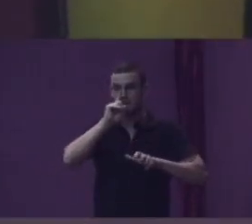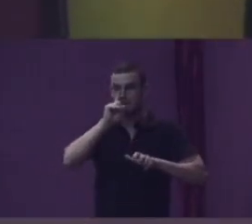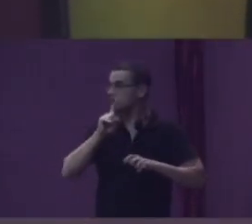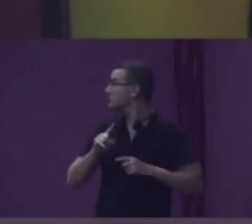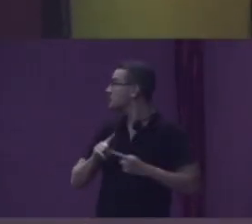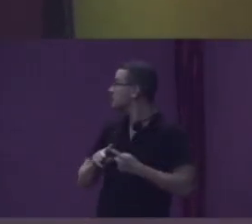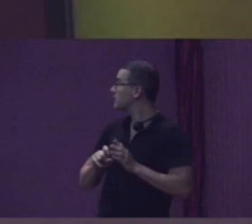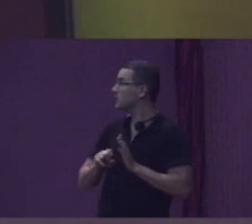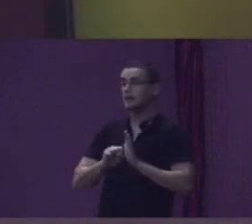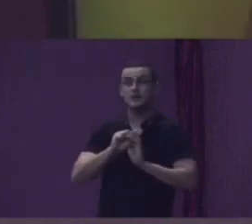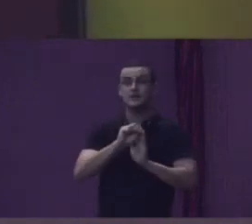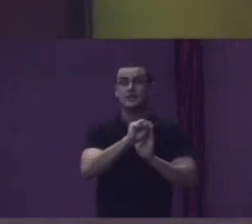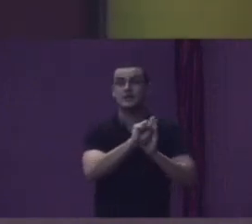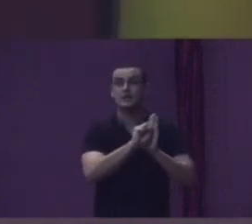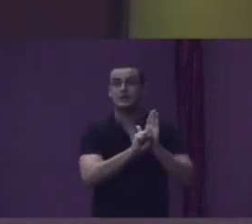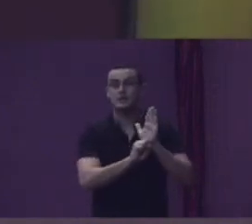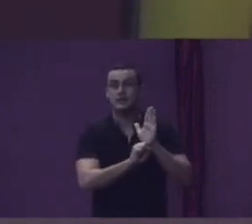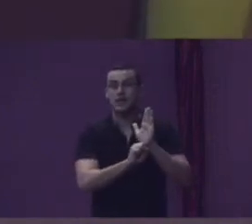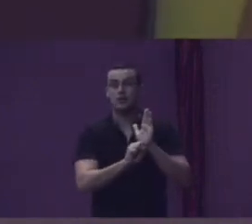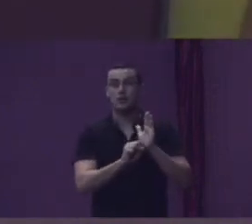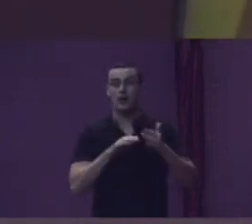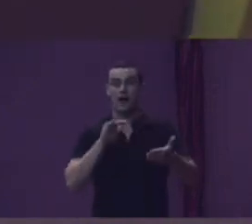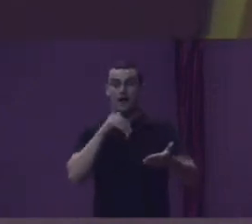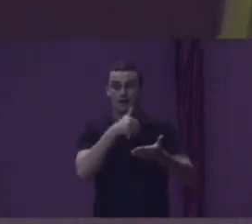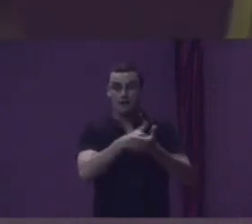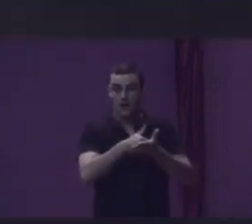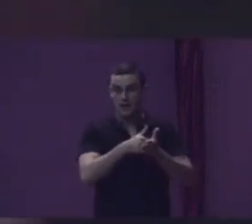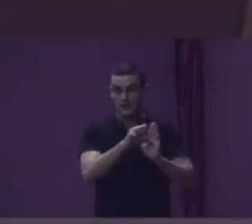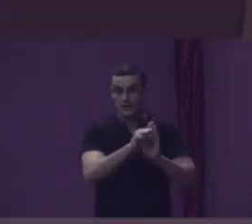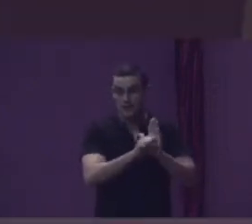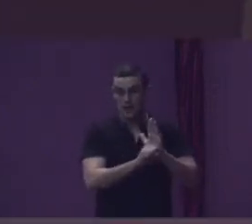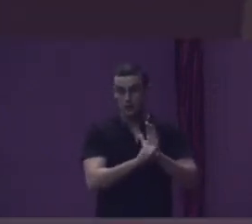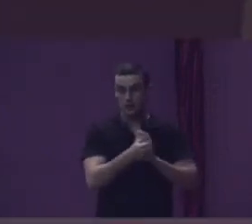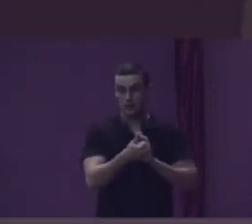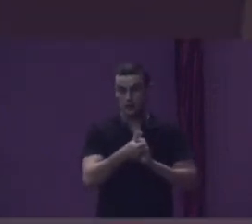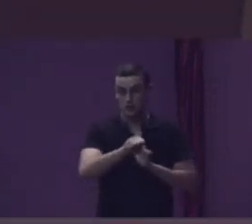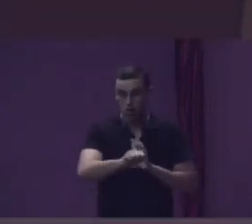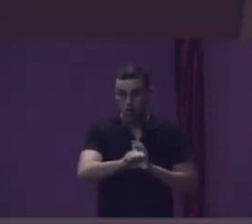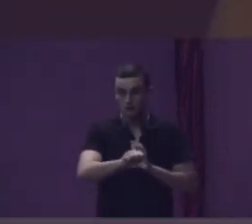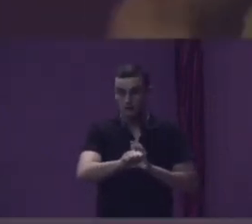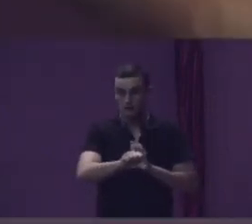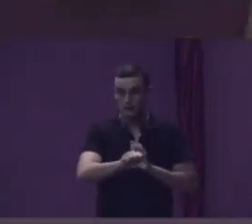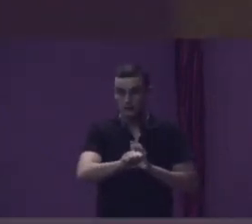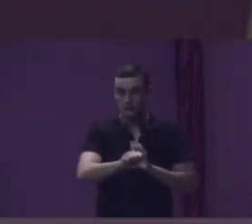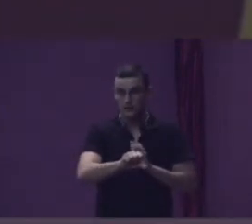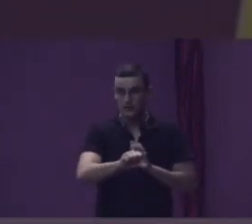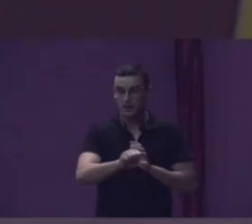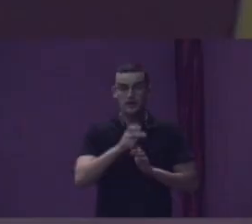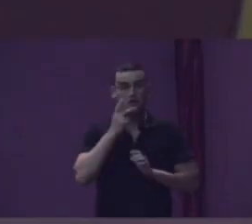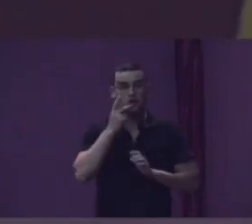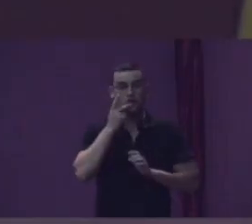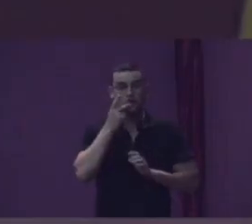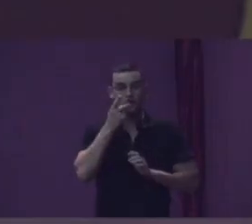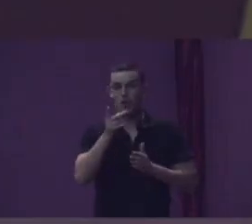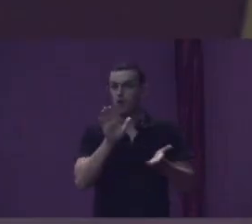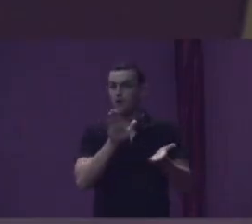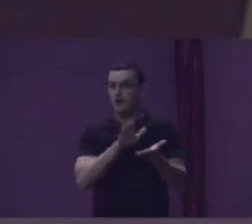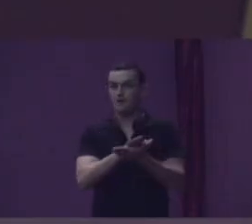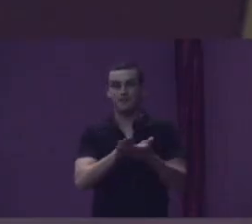XIX, não se falou de risco, se falou de peligro. tem peligro, mas risco é uma